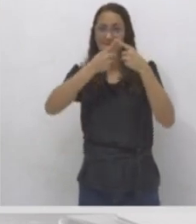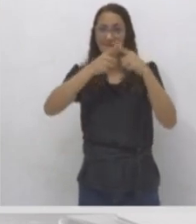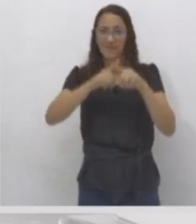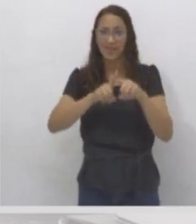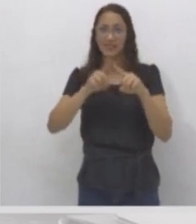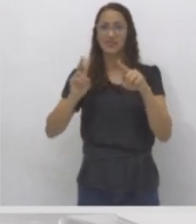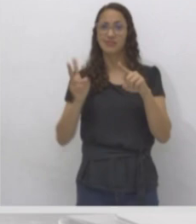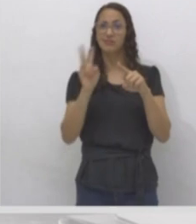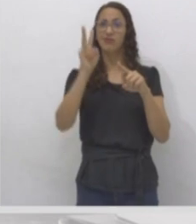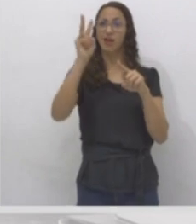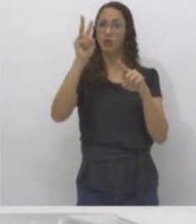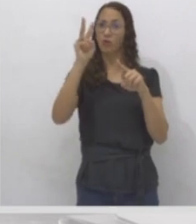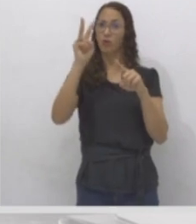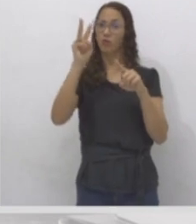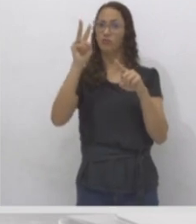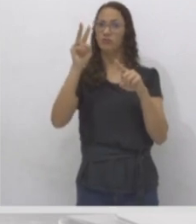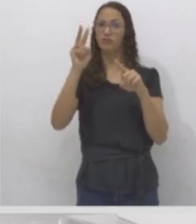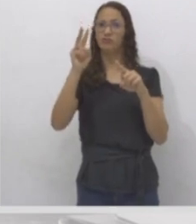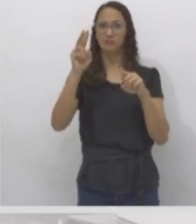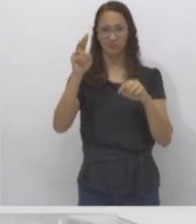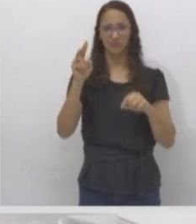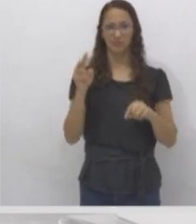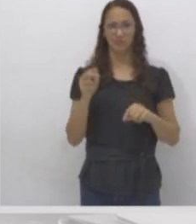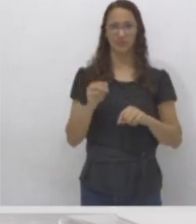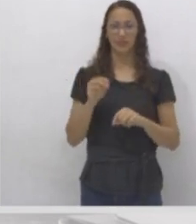por fim, nós vamos fazer a